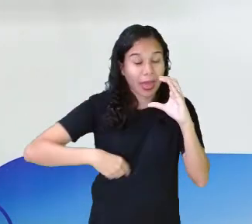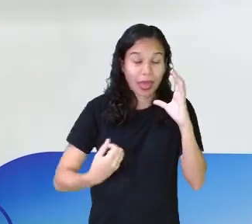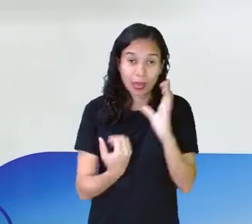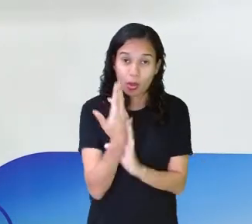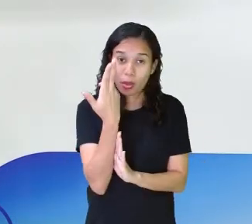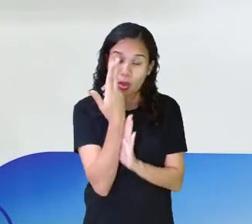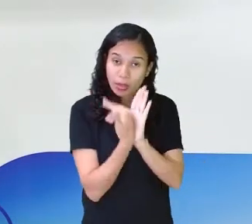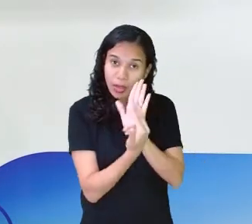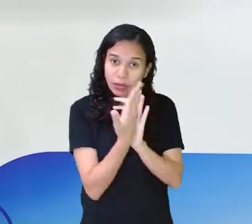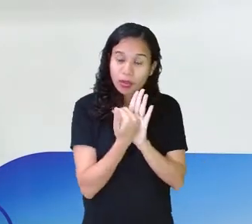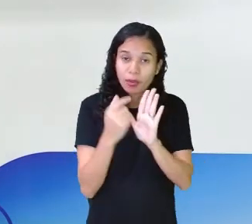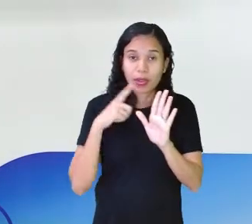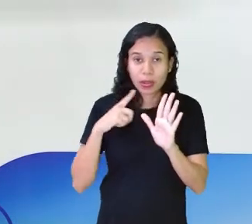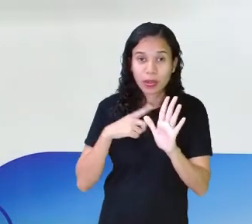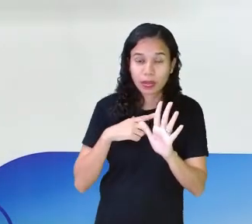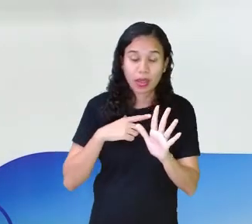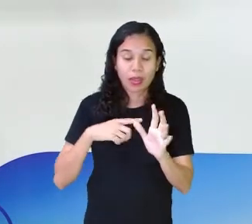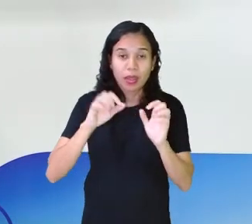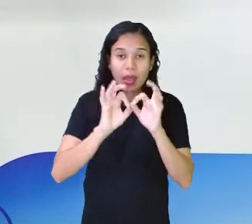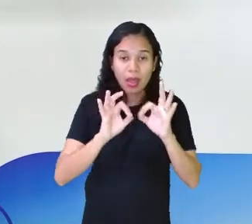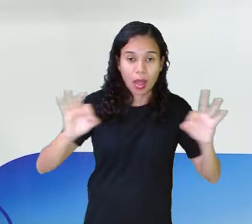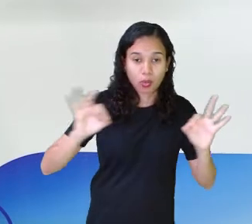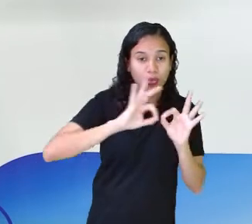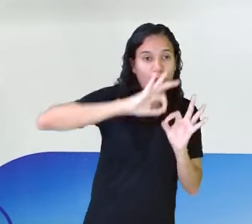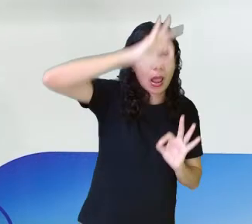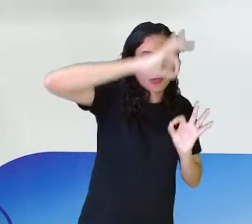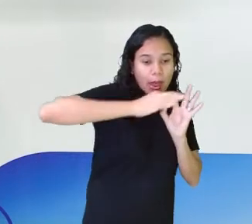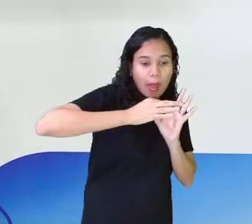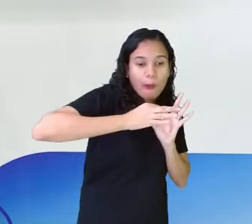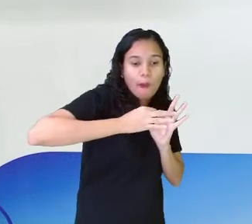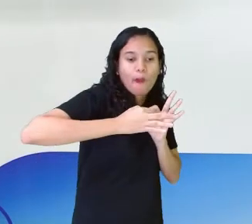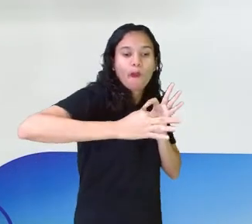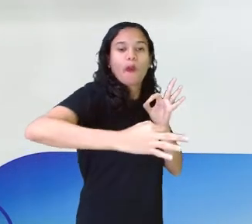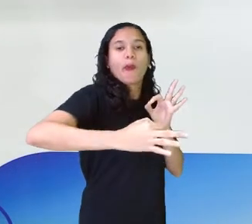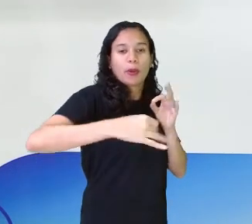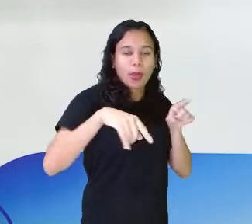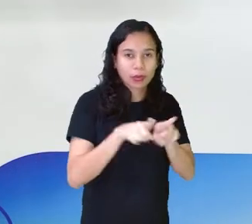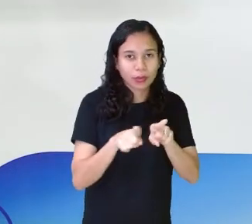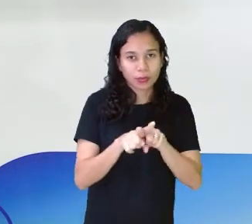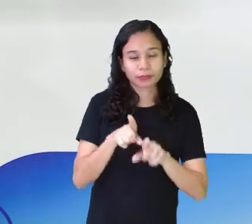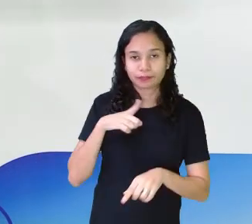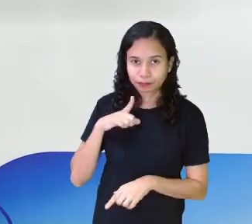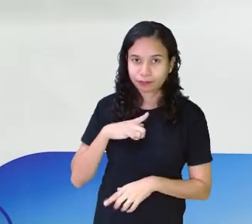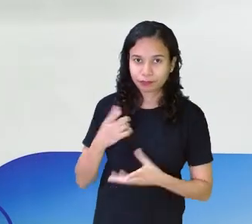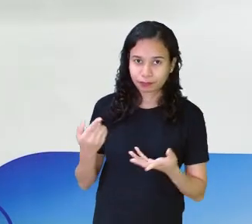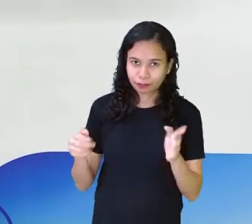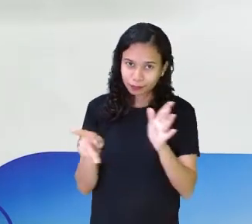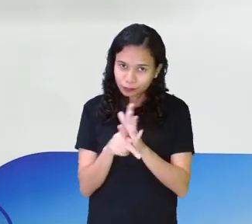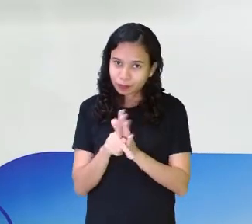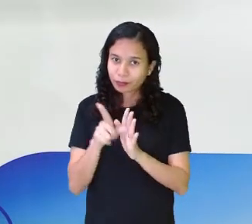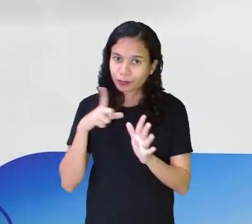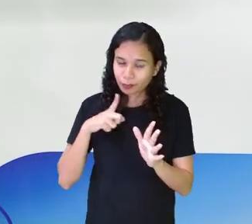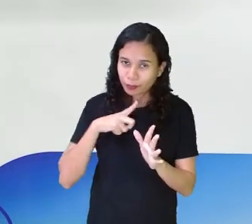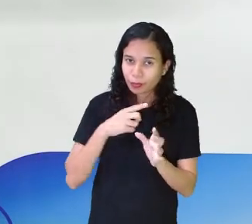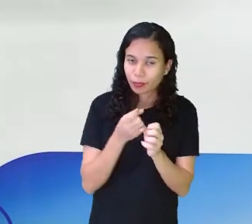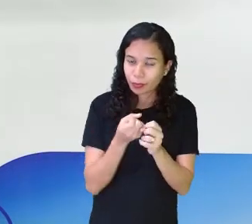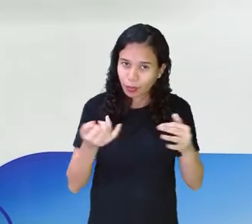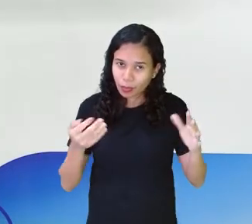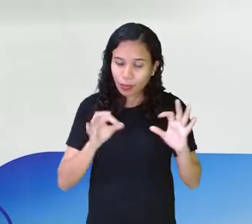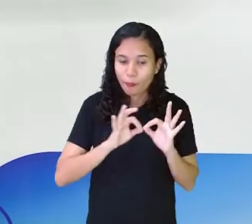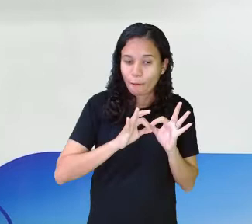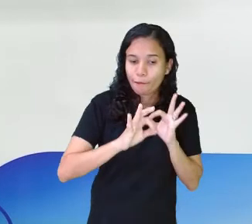geométricas que têm 3 dimensões. A diferença é que o meu sólido ele tem profundidade, ele tem